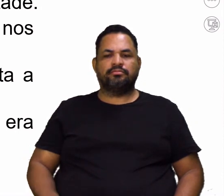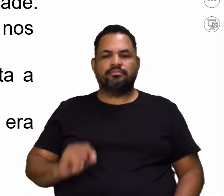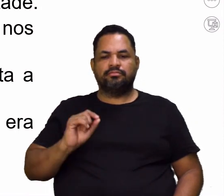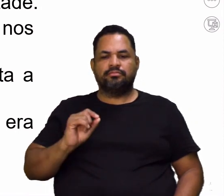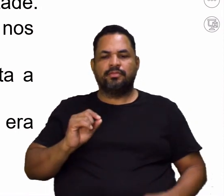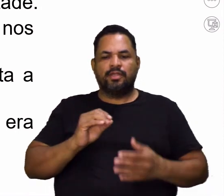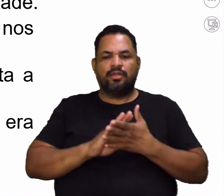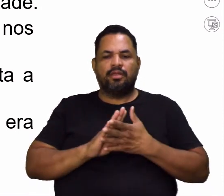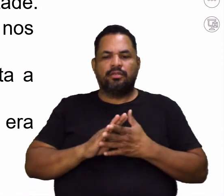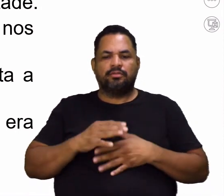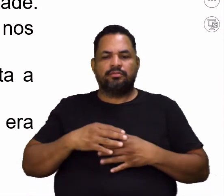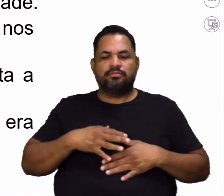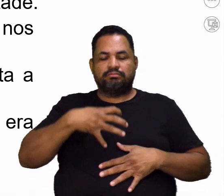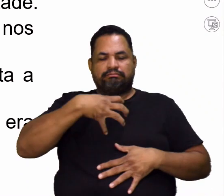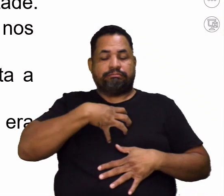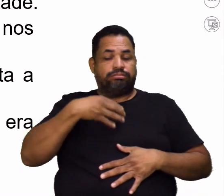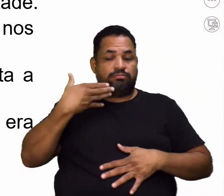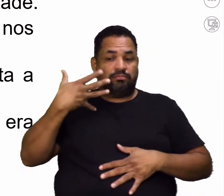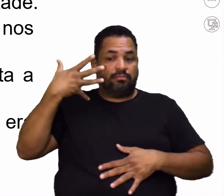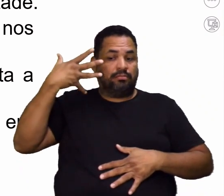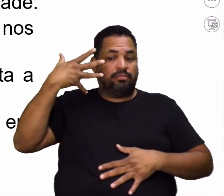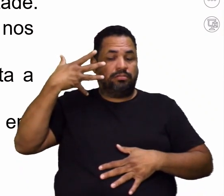do Impressionismo para